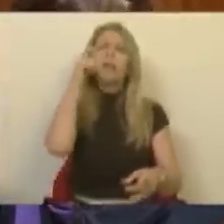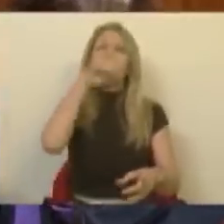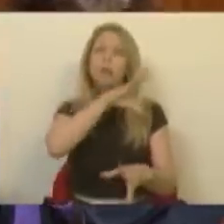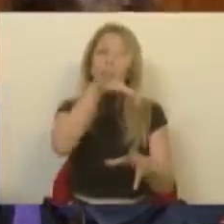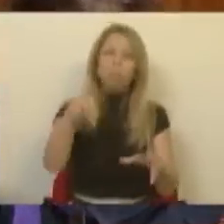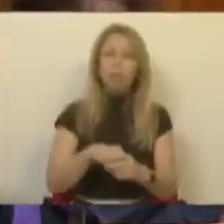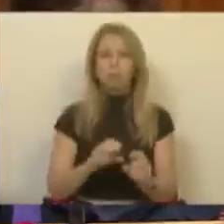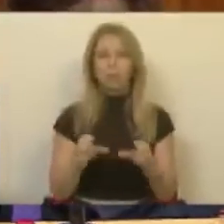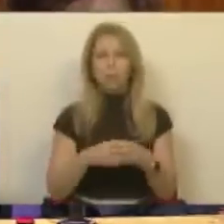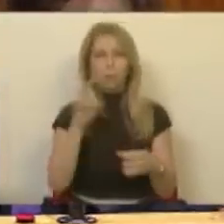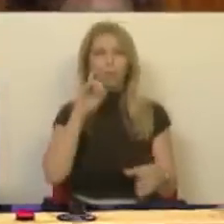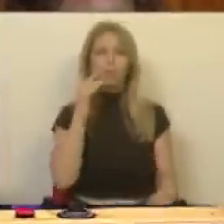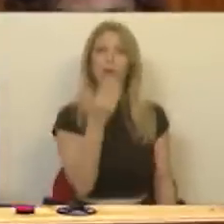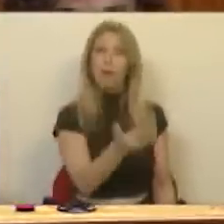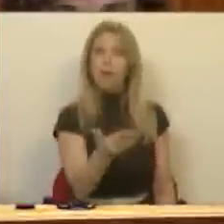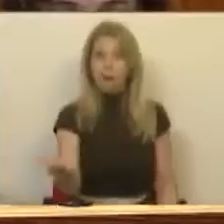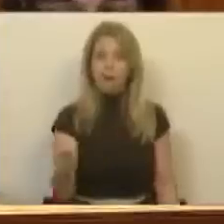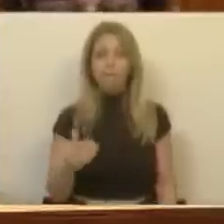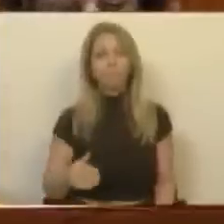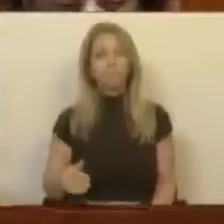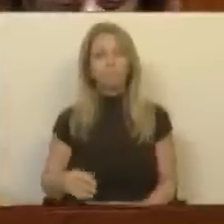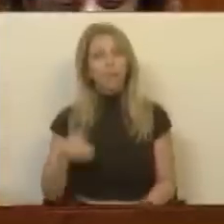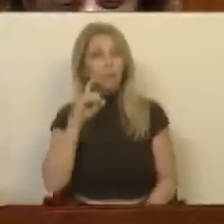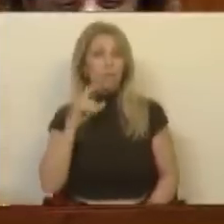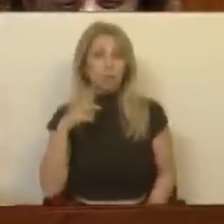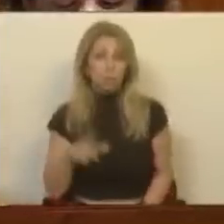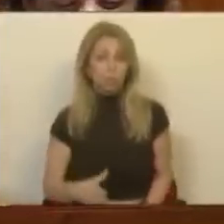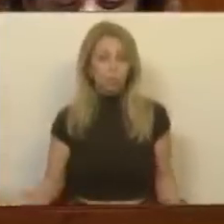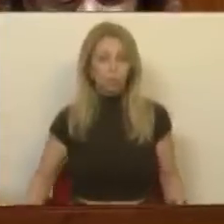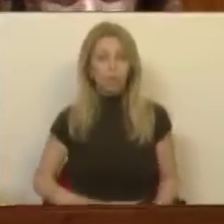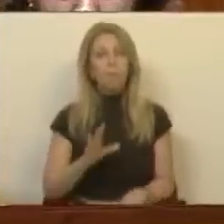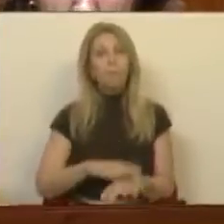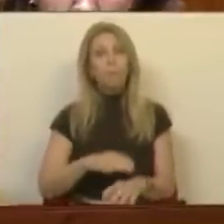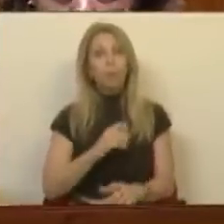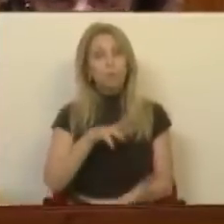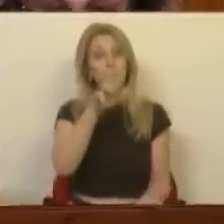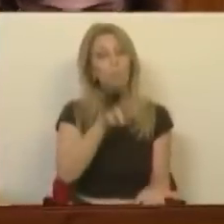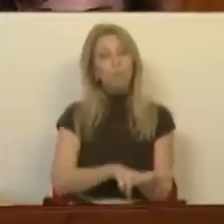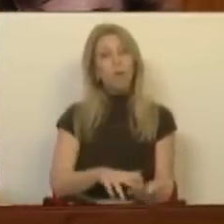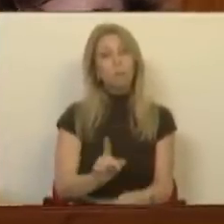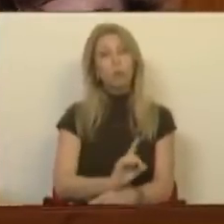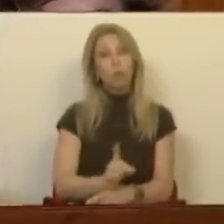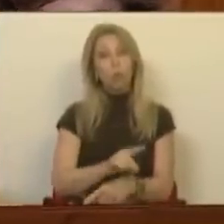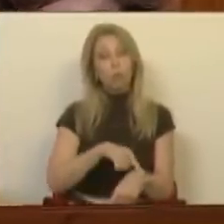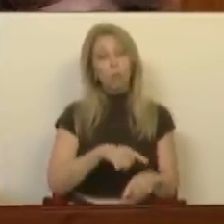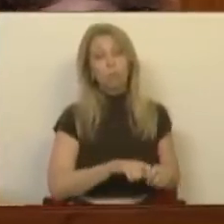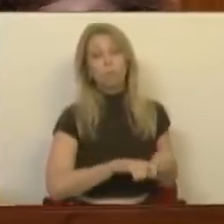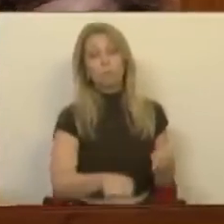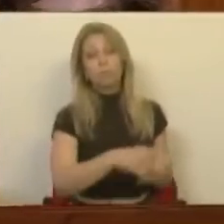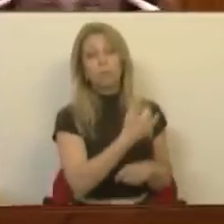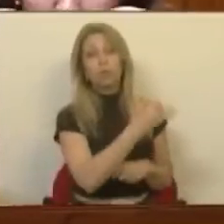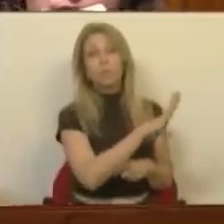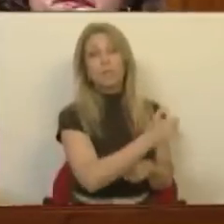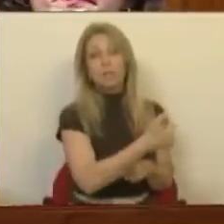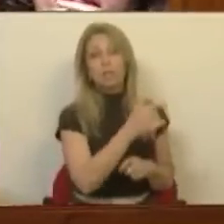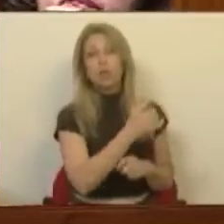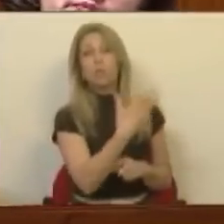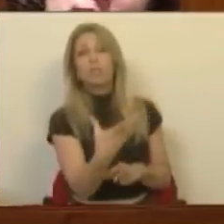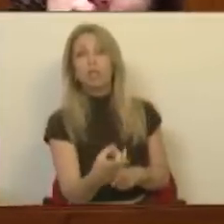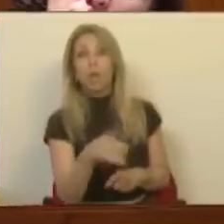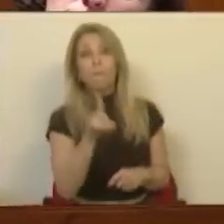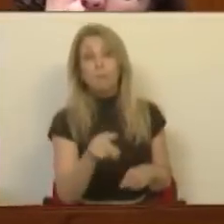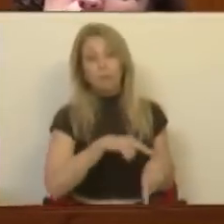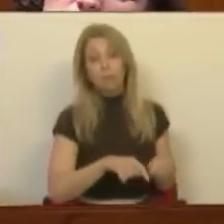foi por isso que nós aprovamos para que na primeira legislatura logo entre 2015 e 2019 a primeira